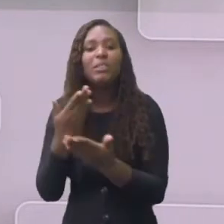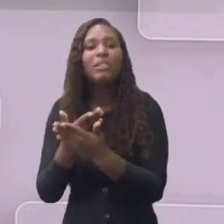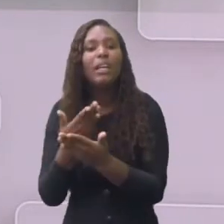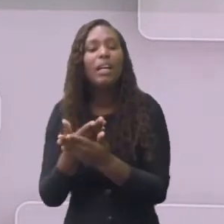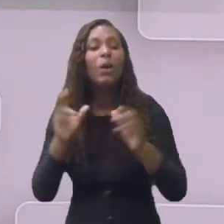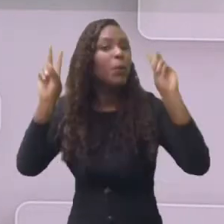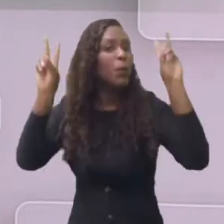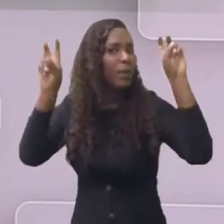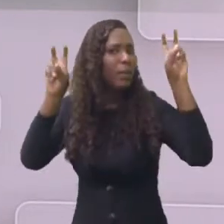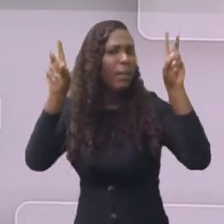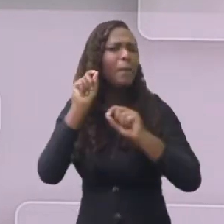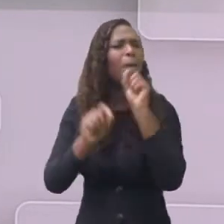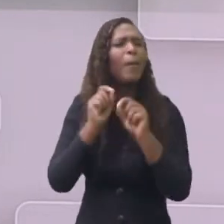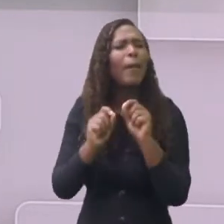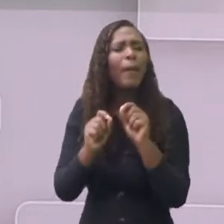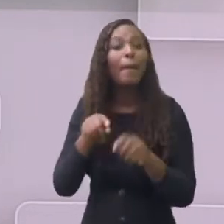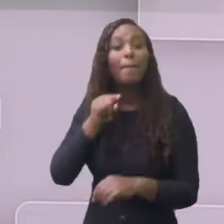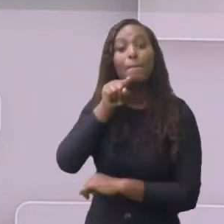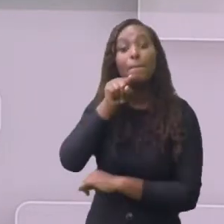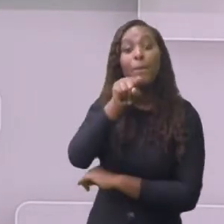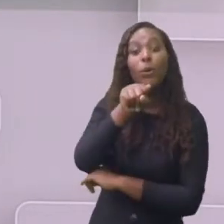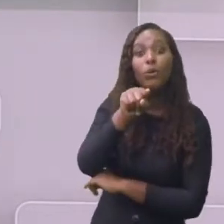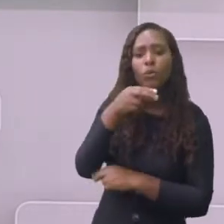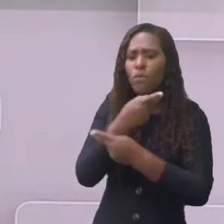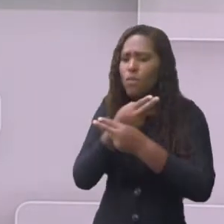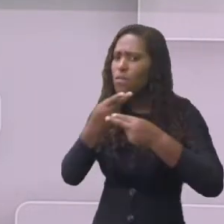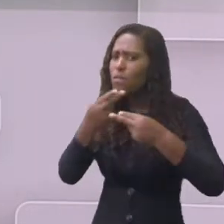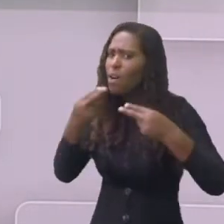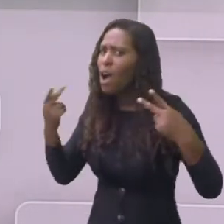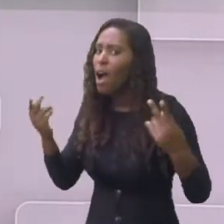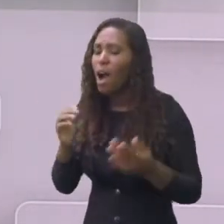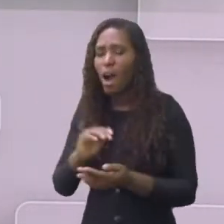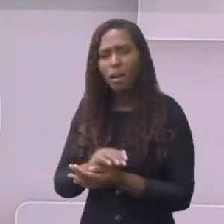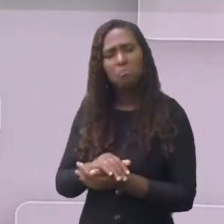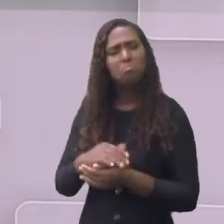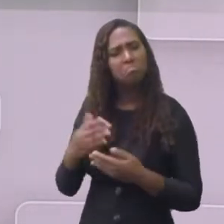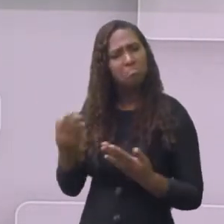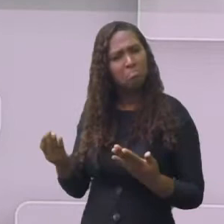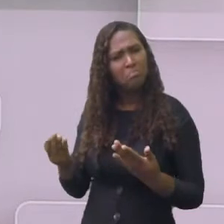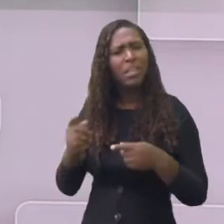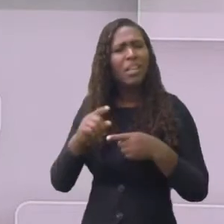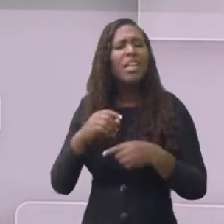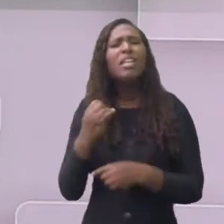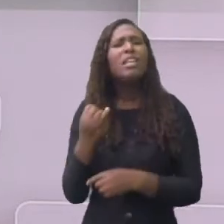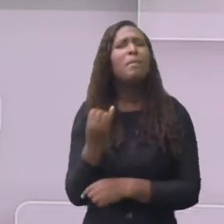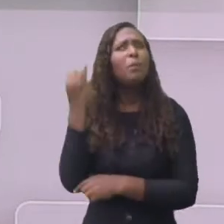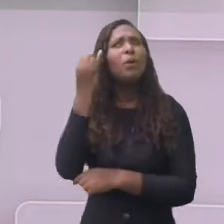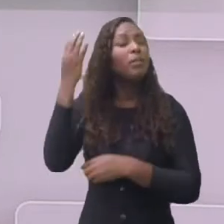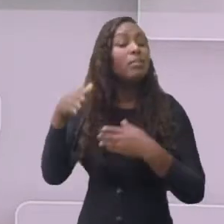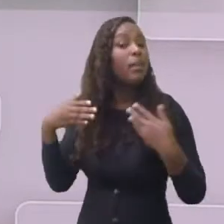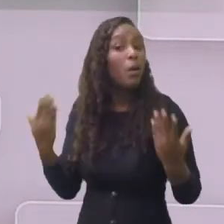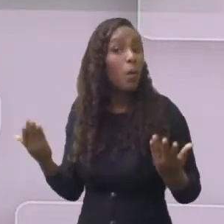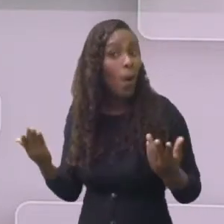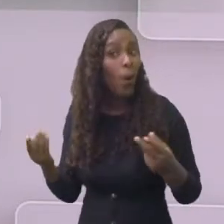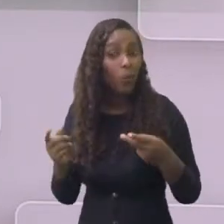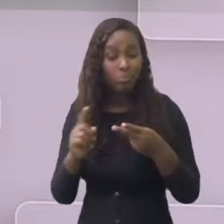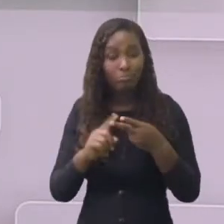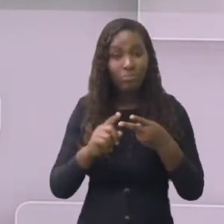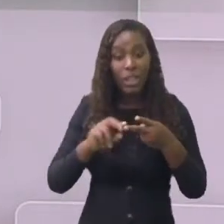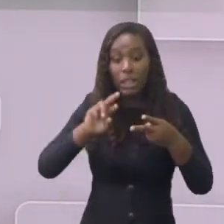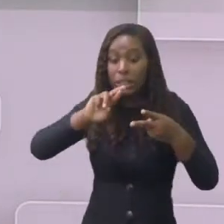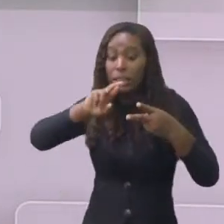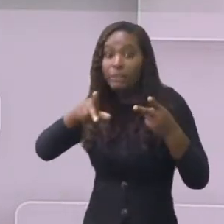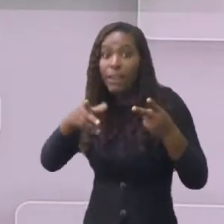falar sobre a importância da pontuação, qual a diferença da pontuação, existem pontuações diferentes, para